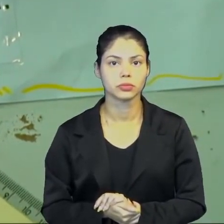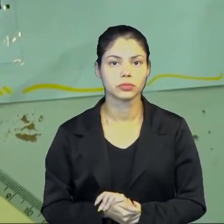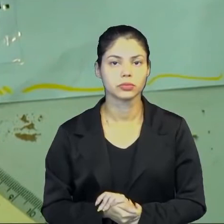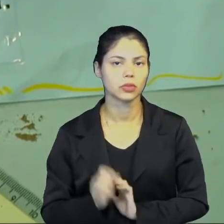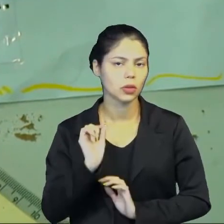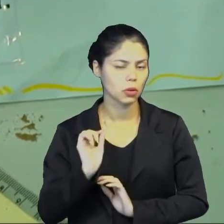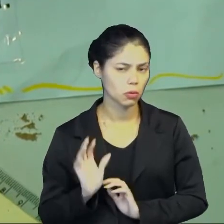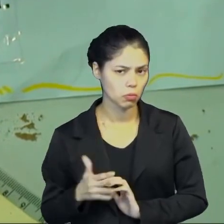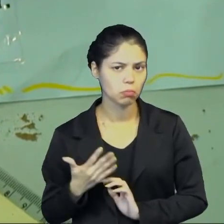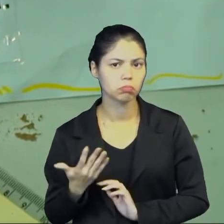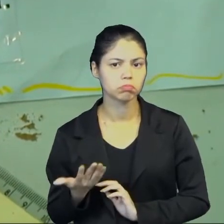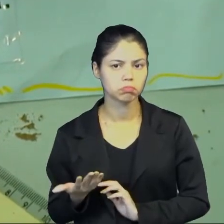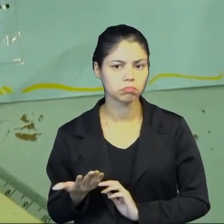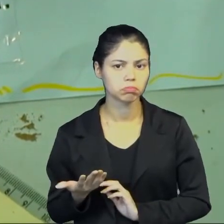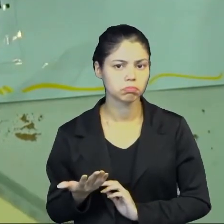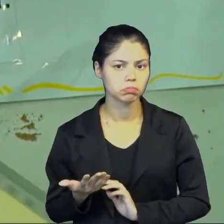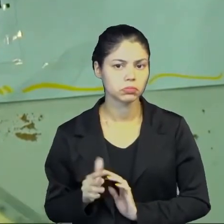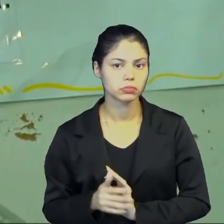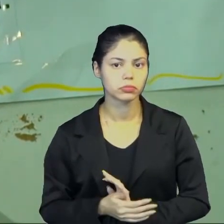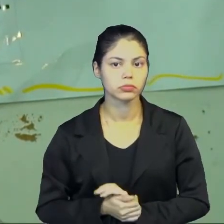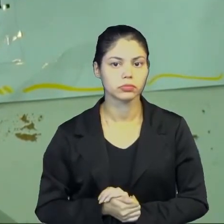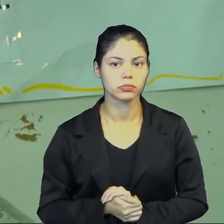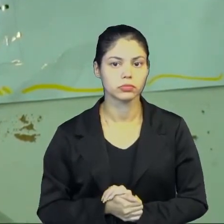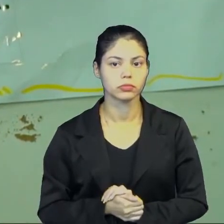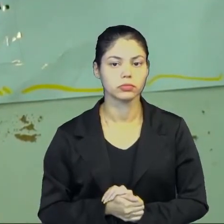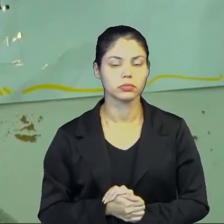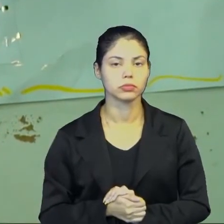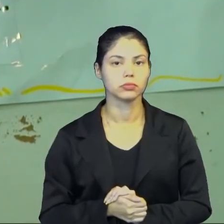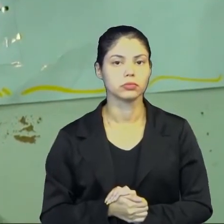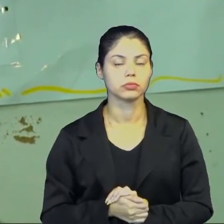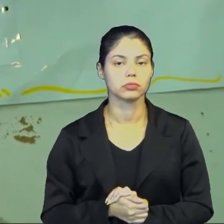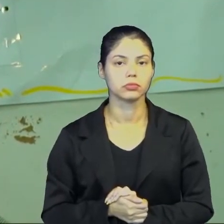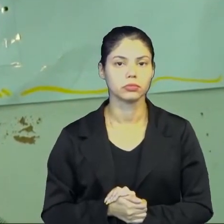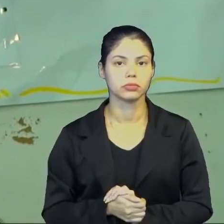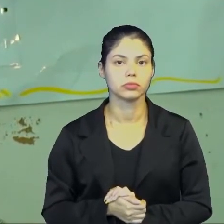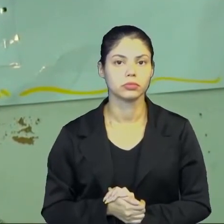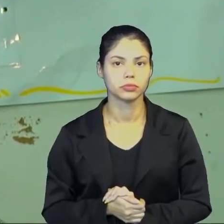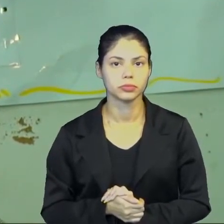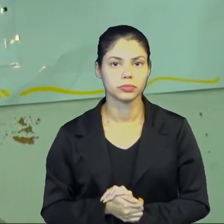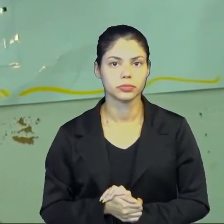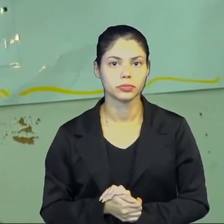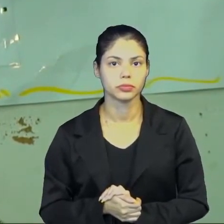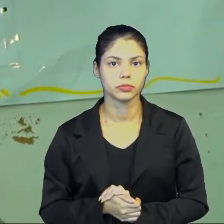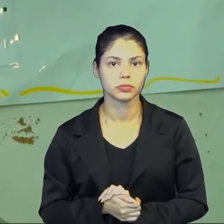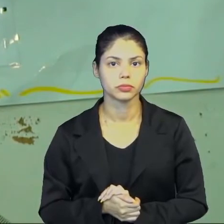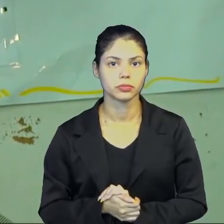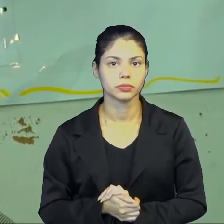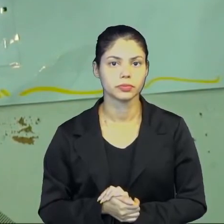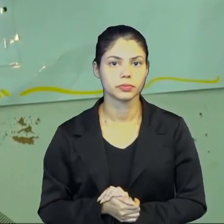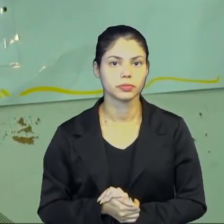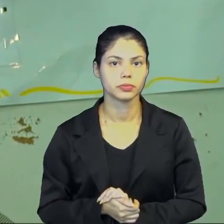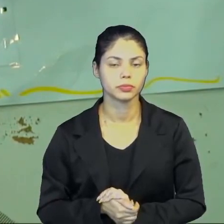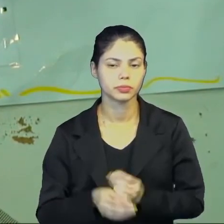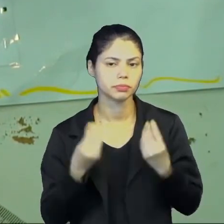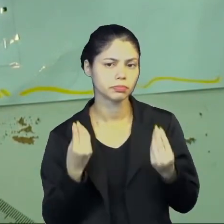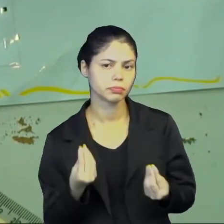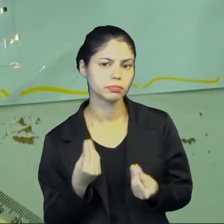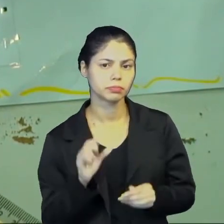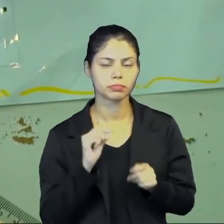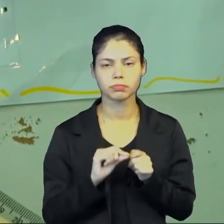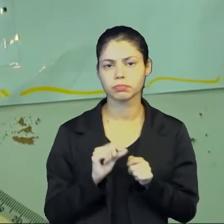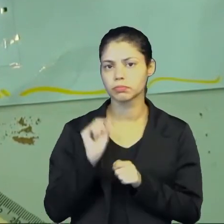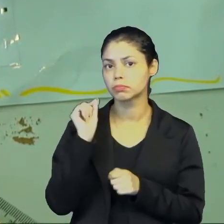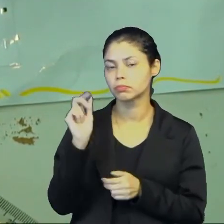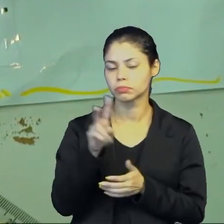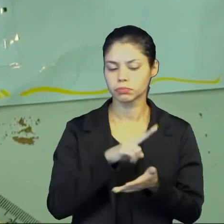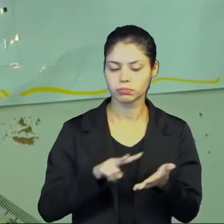refere a que? O verso que, a palavra em destaque. Para isso, o que eu tenho que fazer? Eu tenho